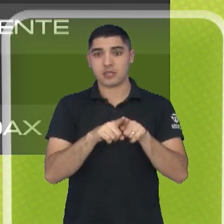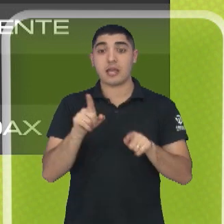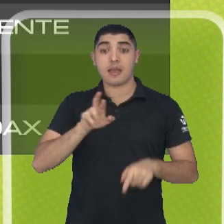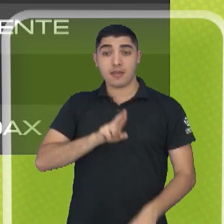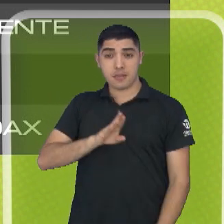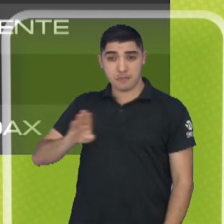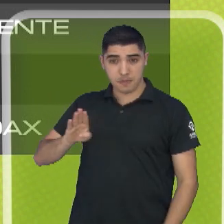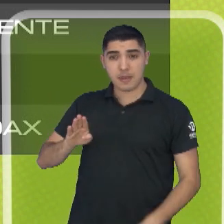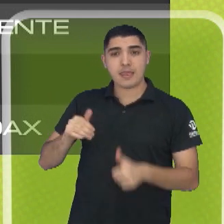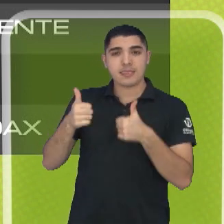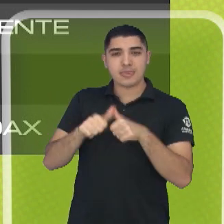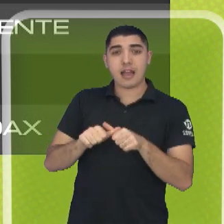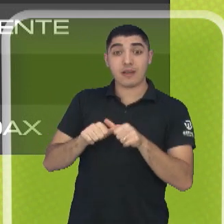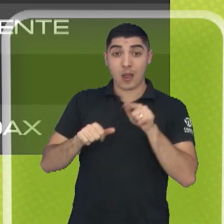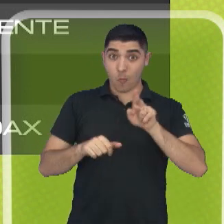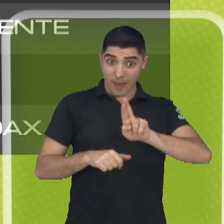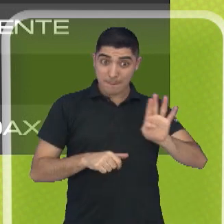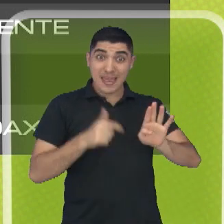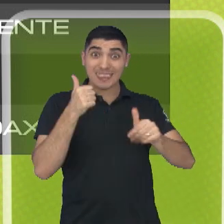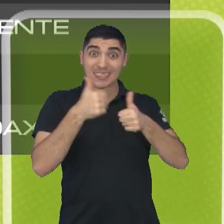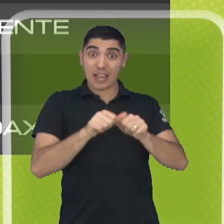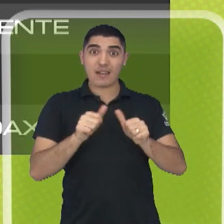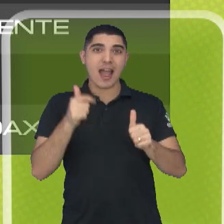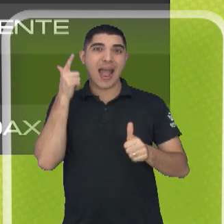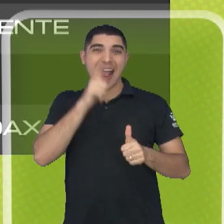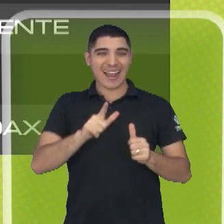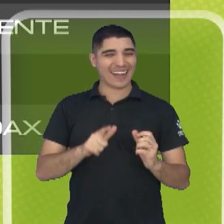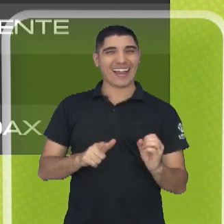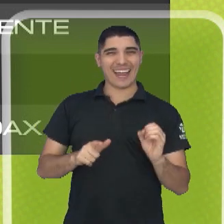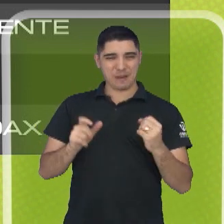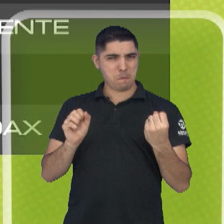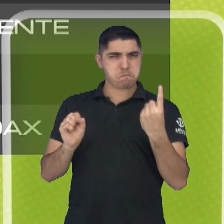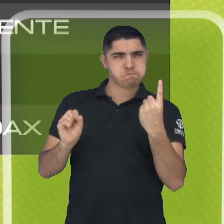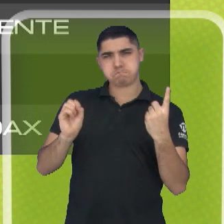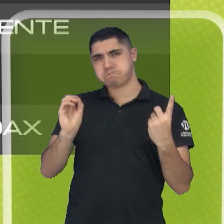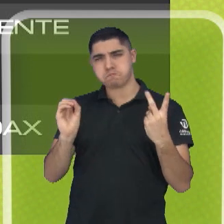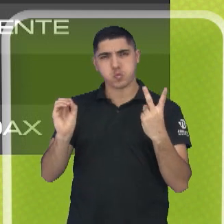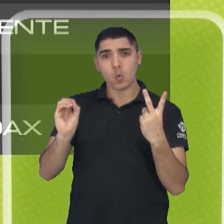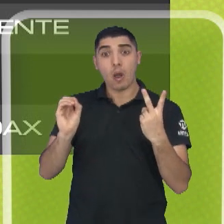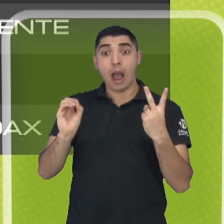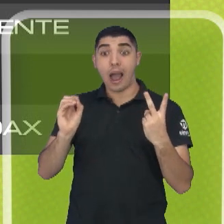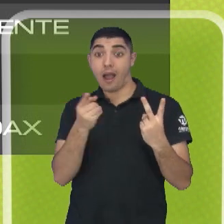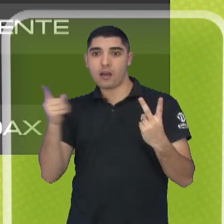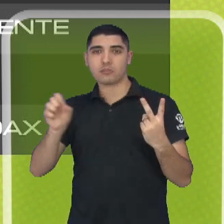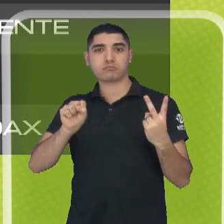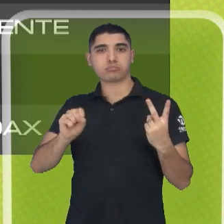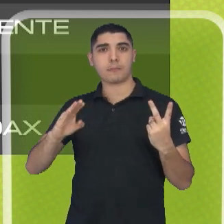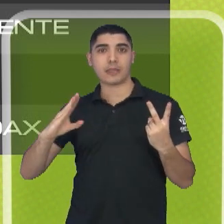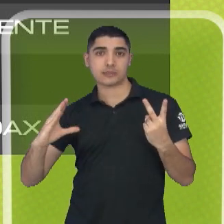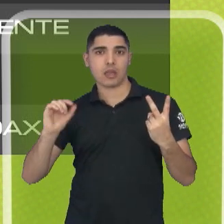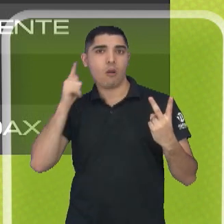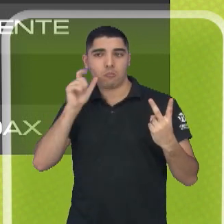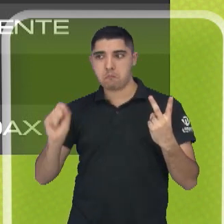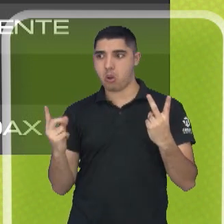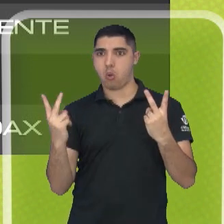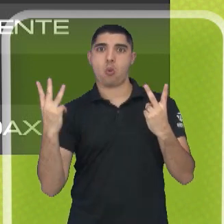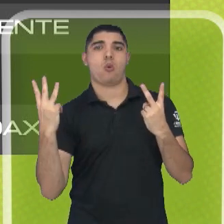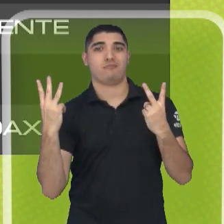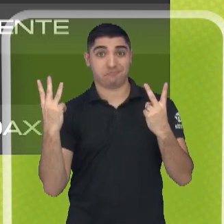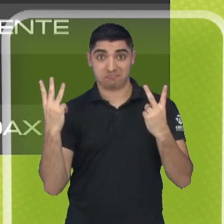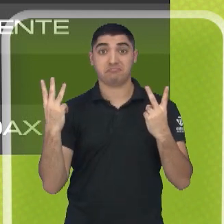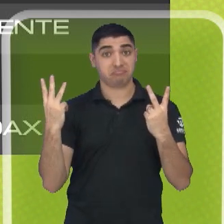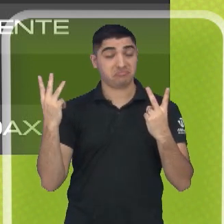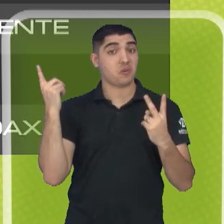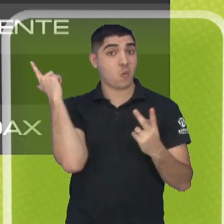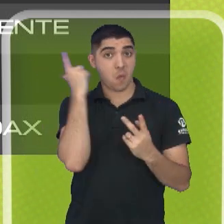estava ganhando esse jogo e com a vitória do Bragantino, vitória ou empate nesse jogo, colocaria o São José na 3ª posição. Mas o São